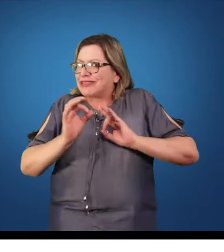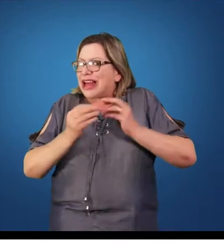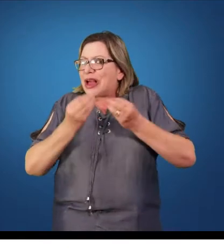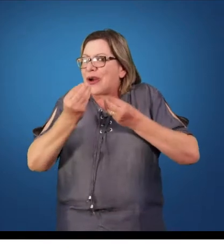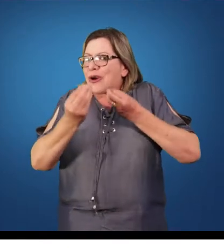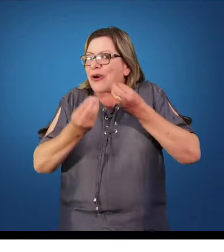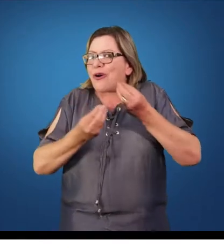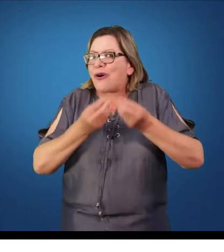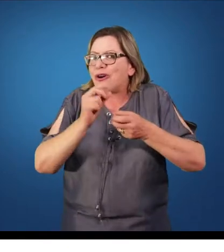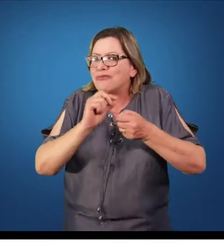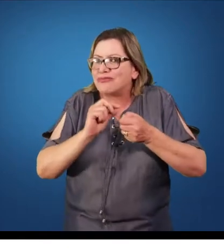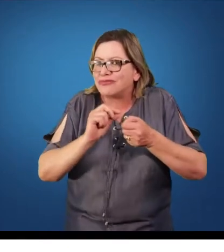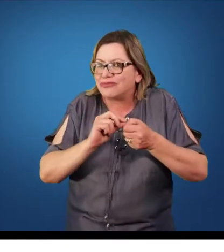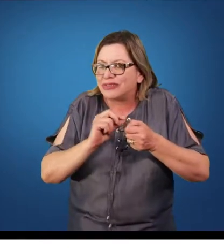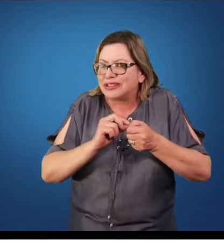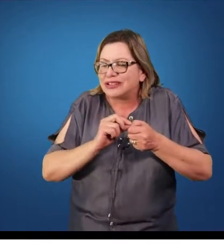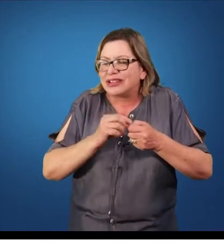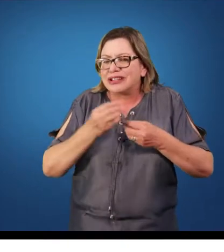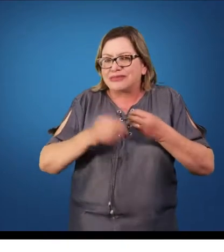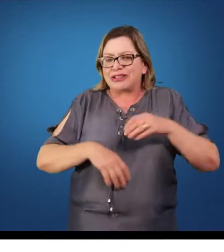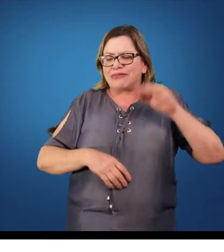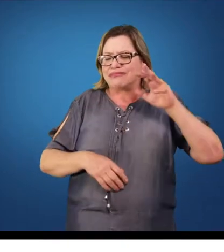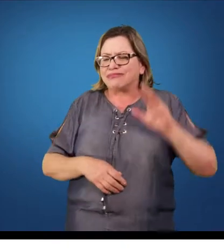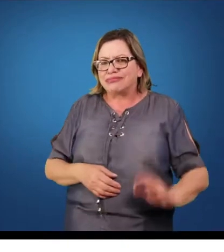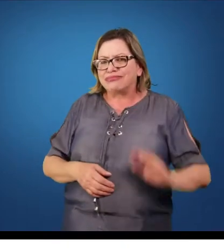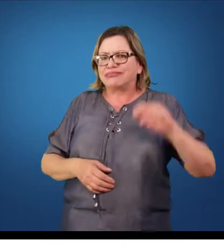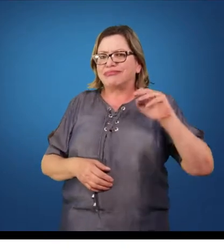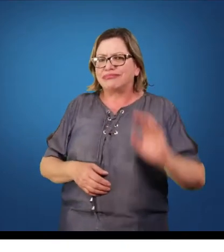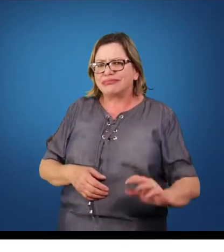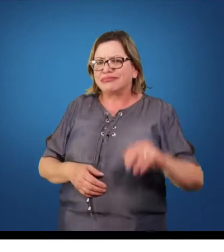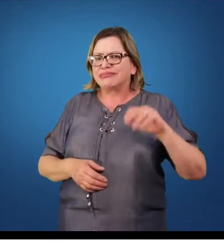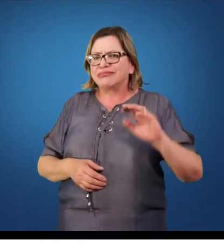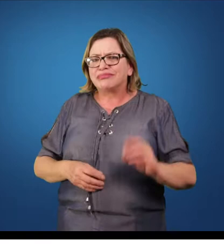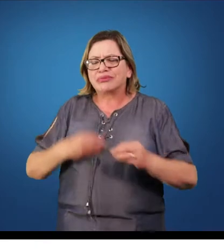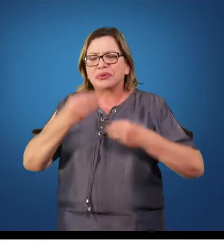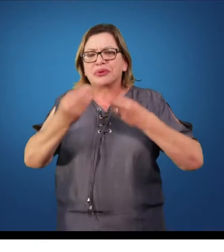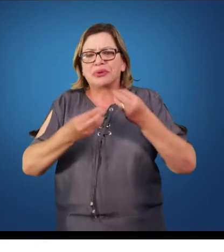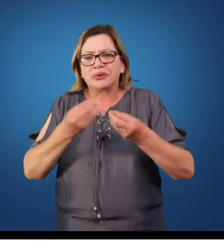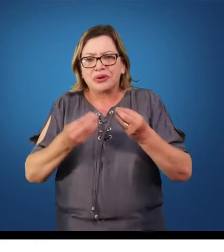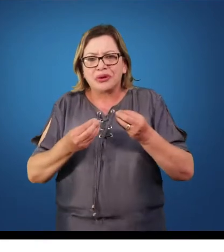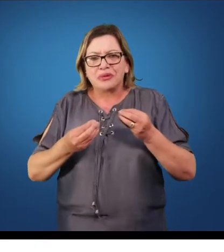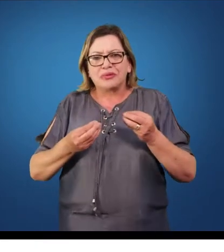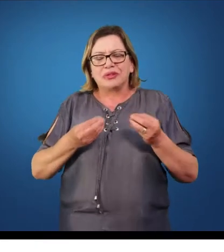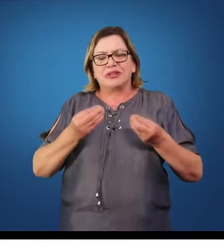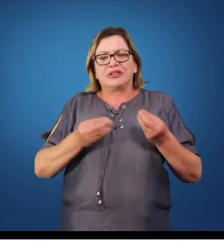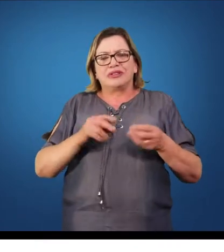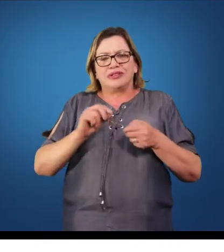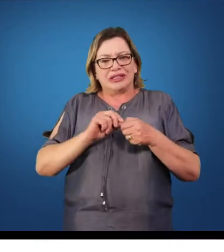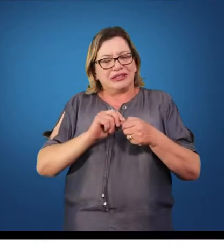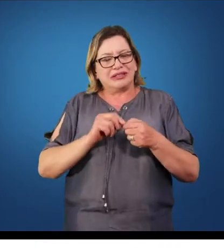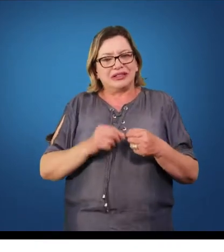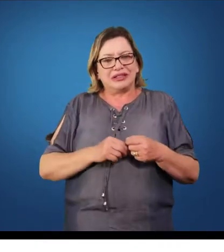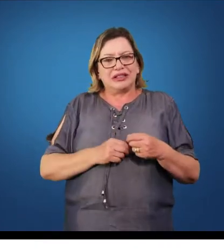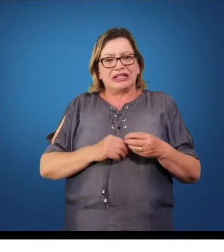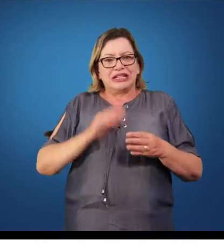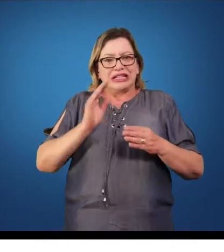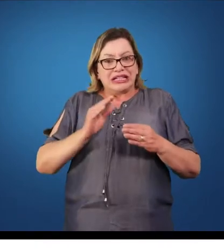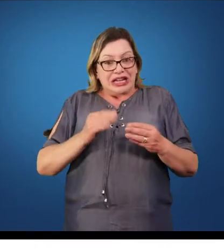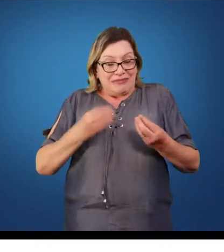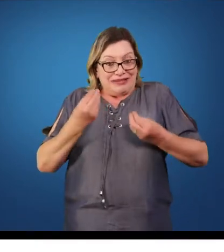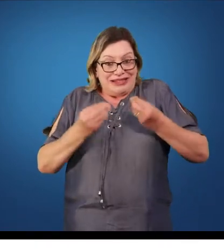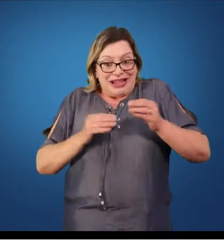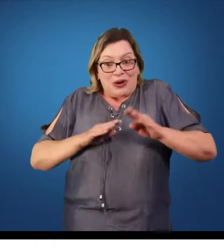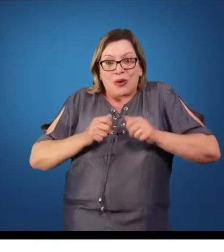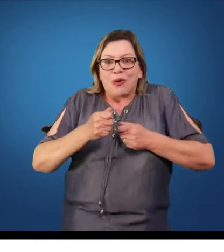domínio na sua batida com a bola enquanto ela estiver em contato ao solo, né? Então você já tem que ter